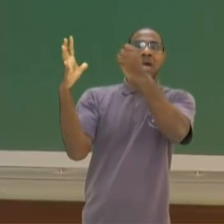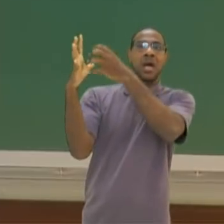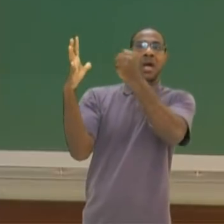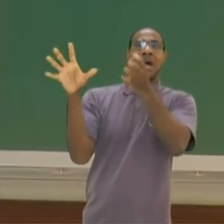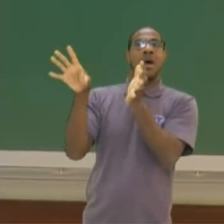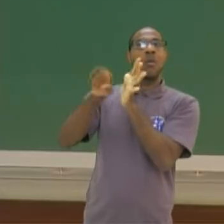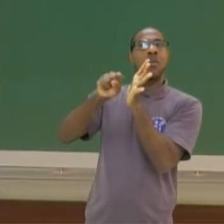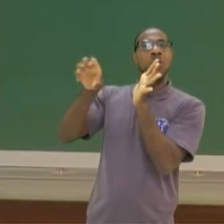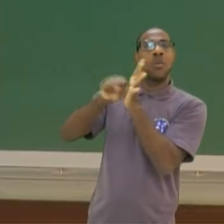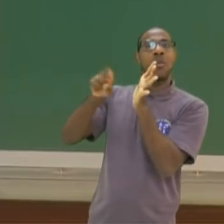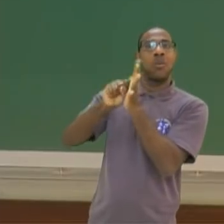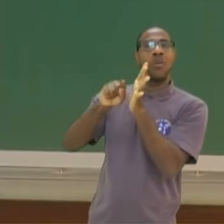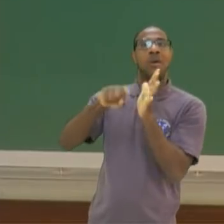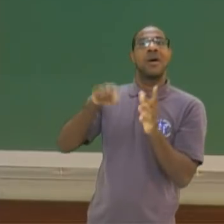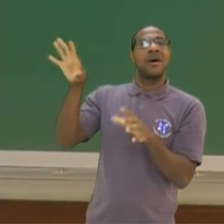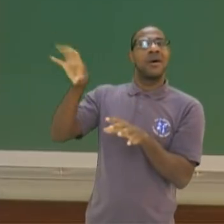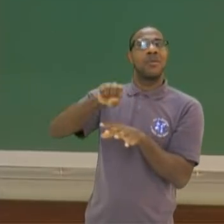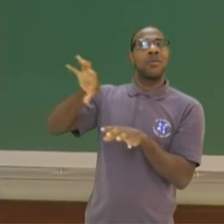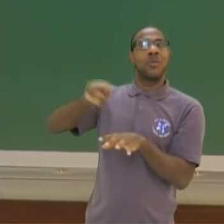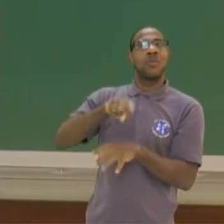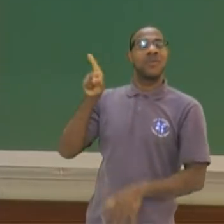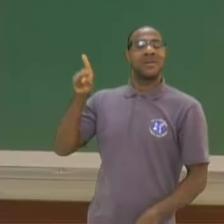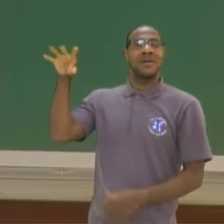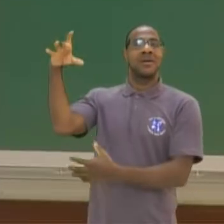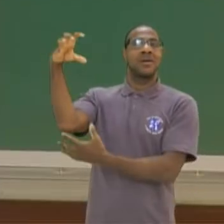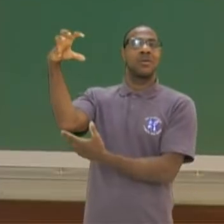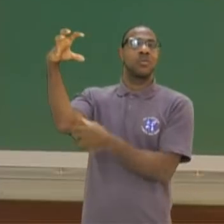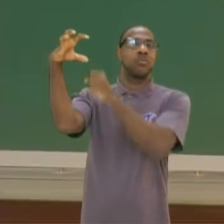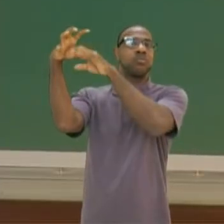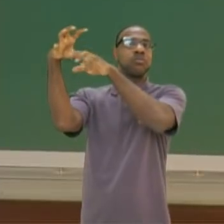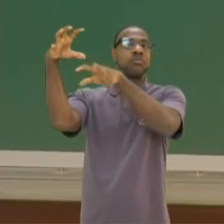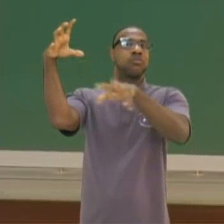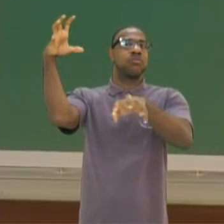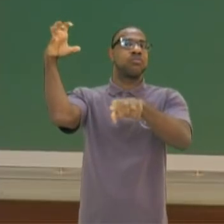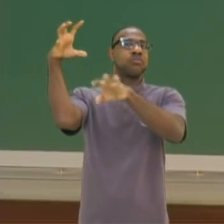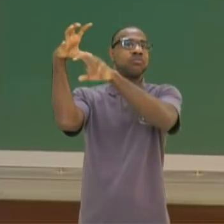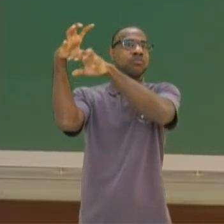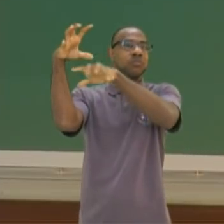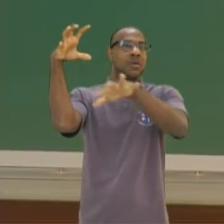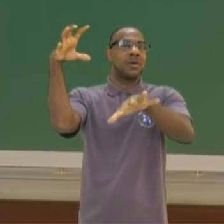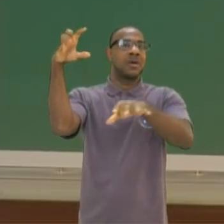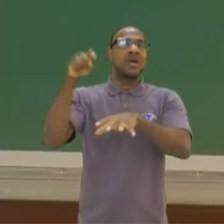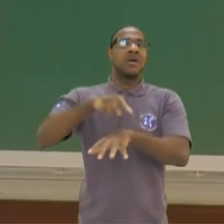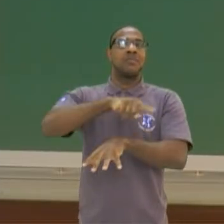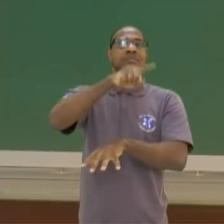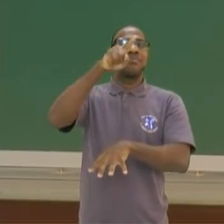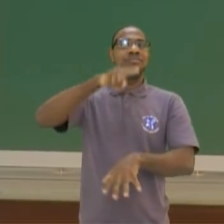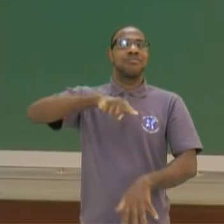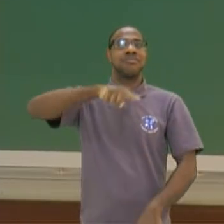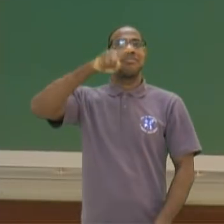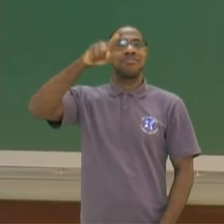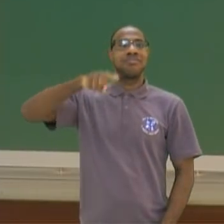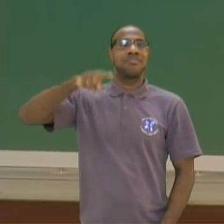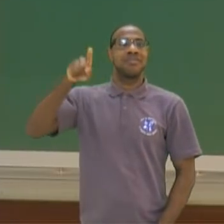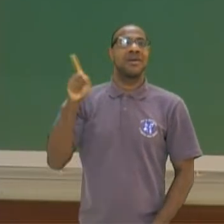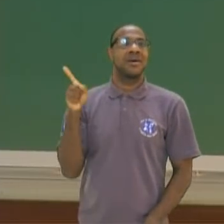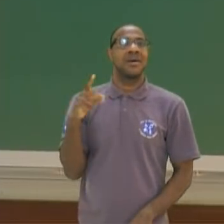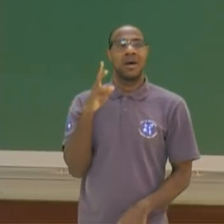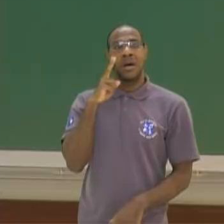imagem mostra isso que está acontecendo. Então olhem a onda, a